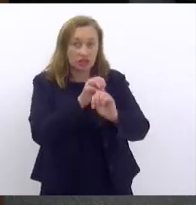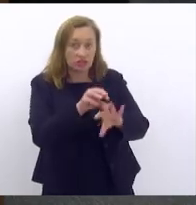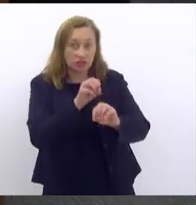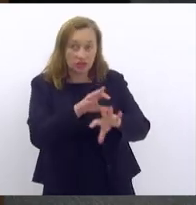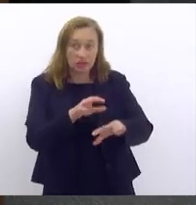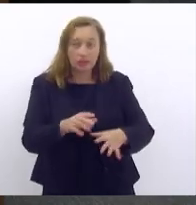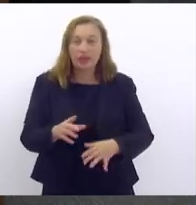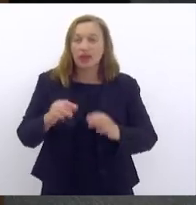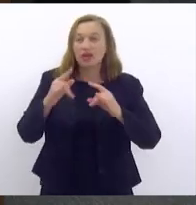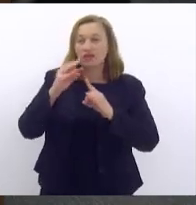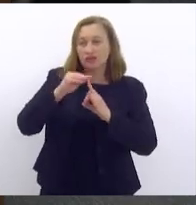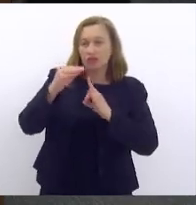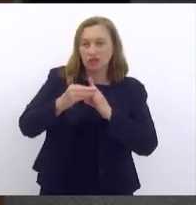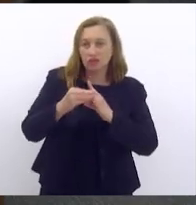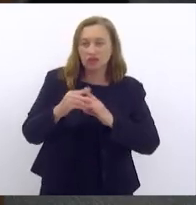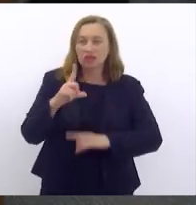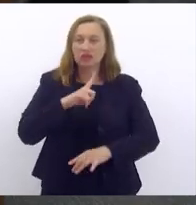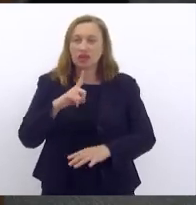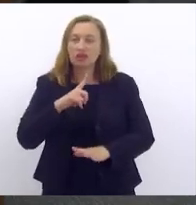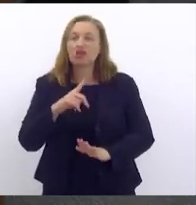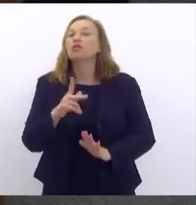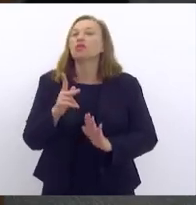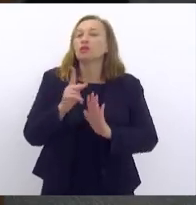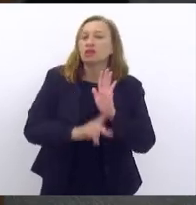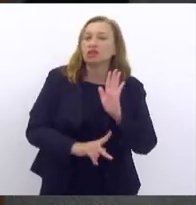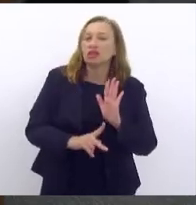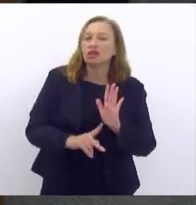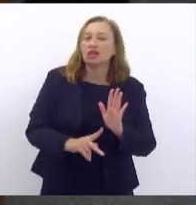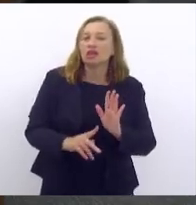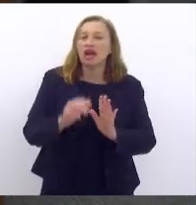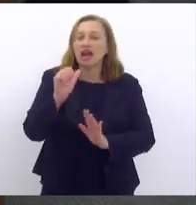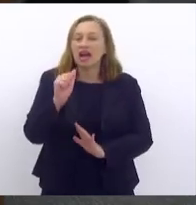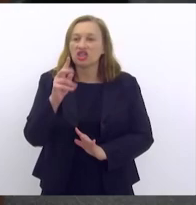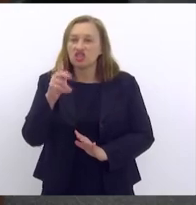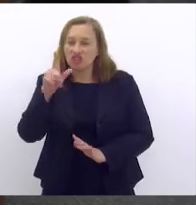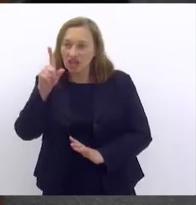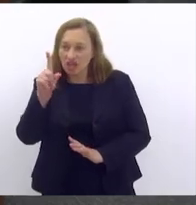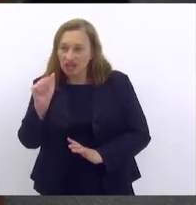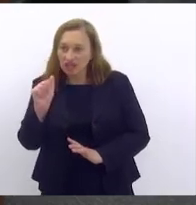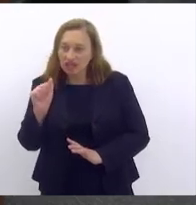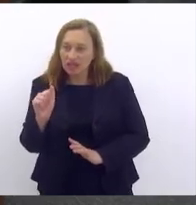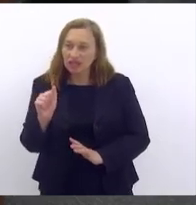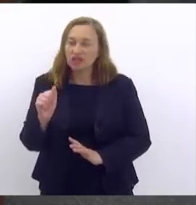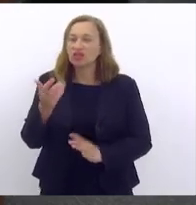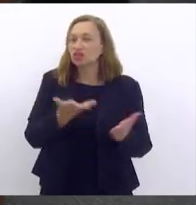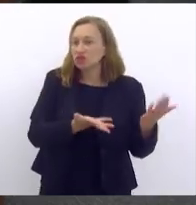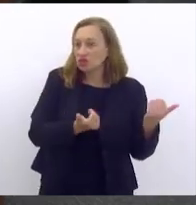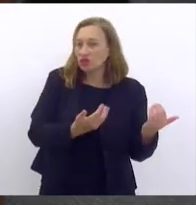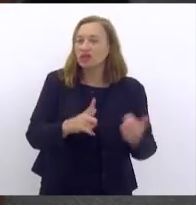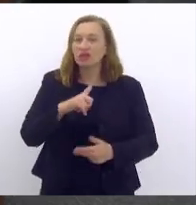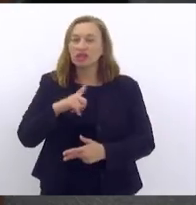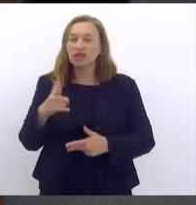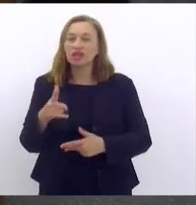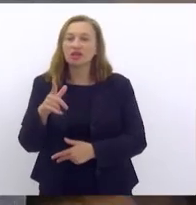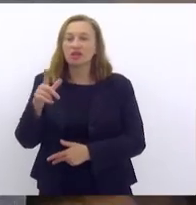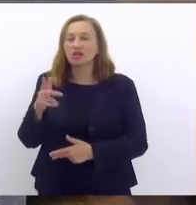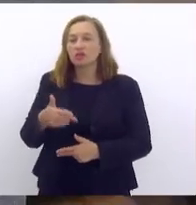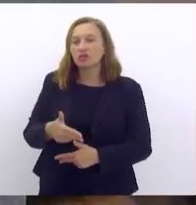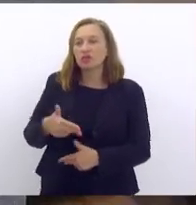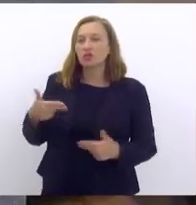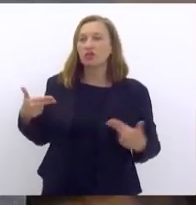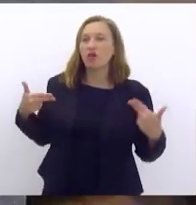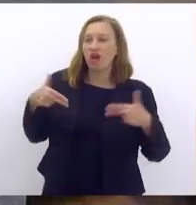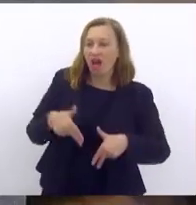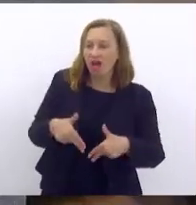A Fiocruz tem o projeto da Agenda Jovem. E lá tem, deputado Luiz Paulo, o projeto do Rap Ciência Viva, que